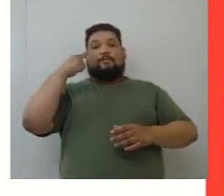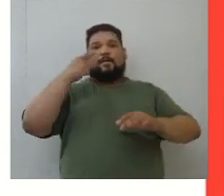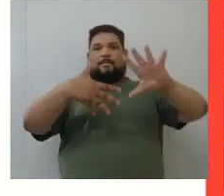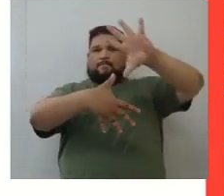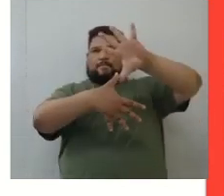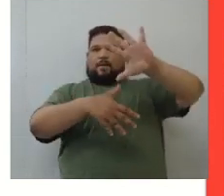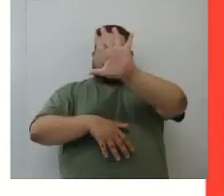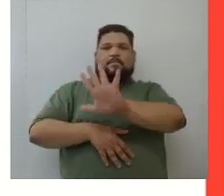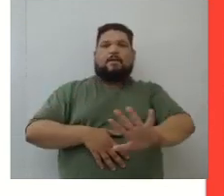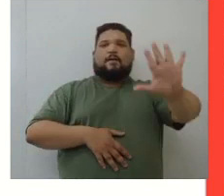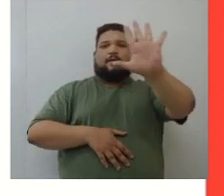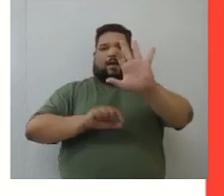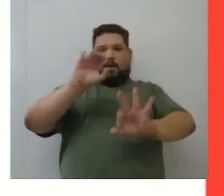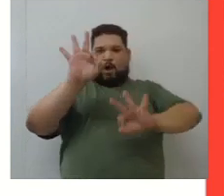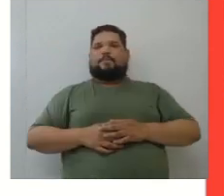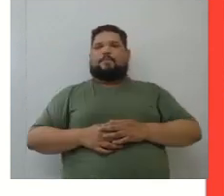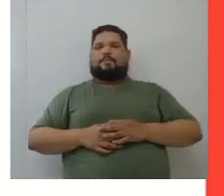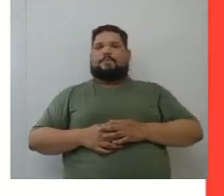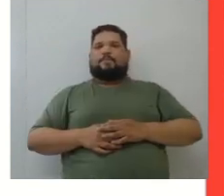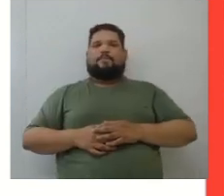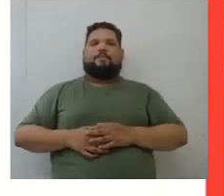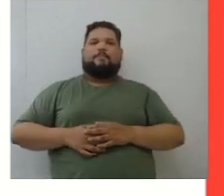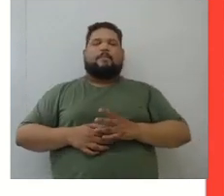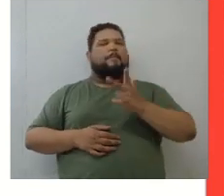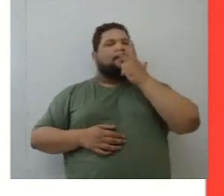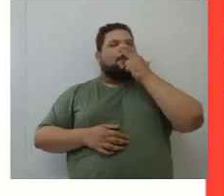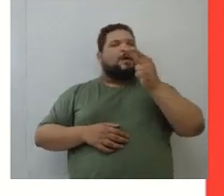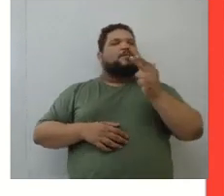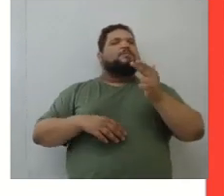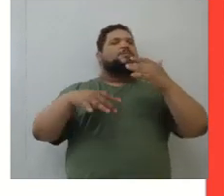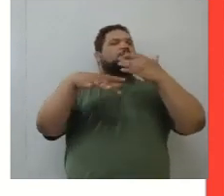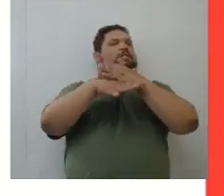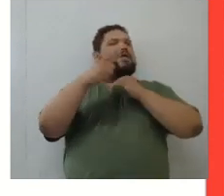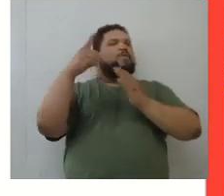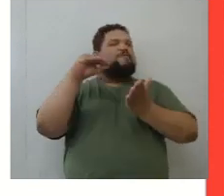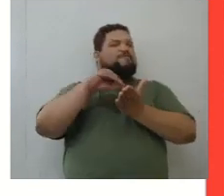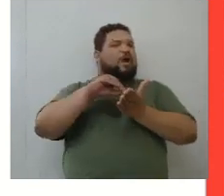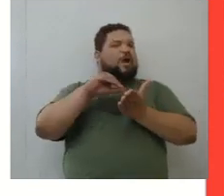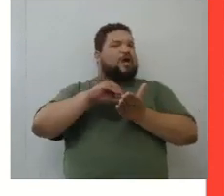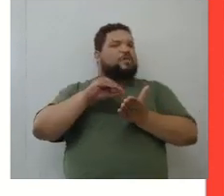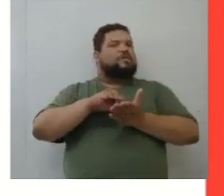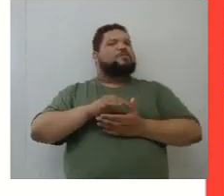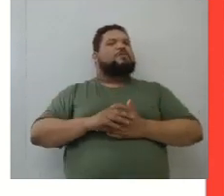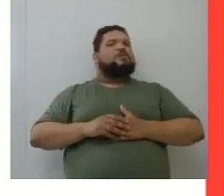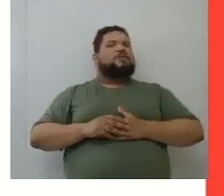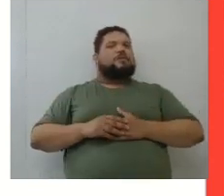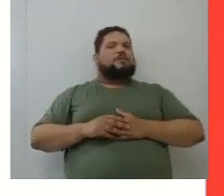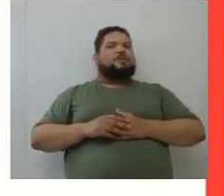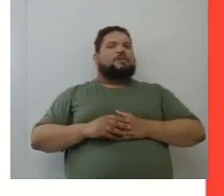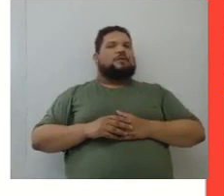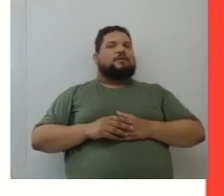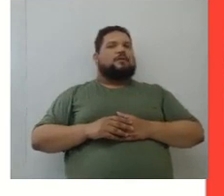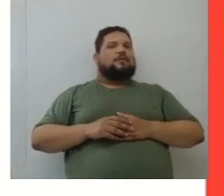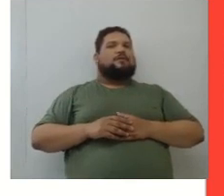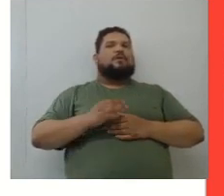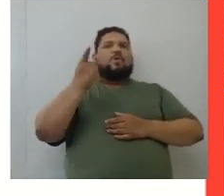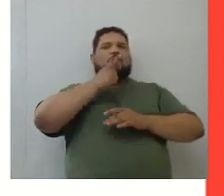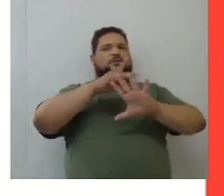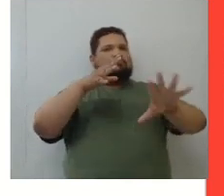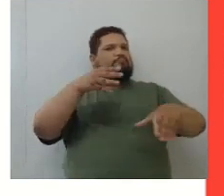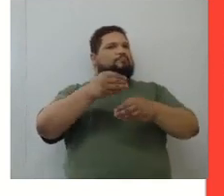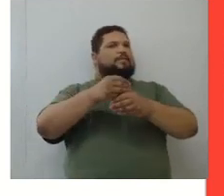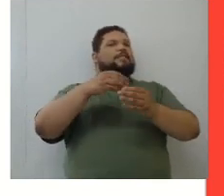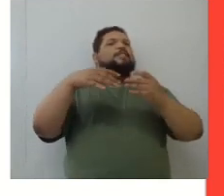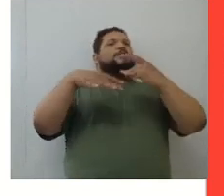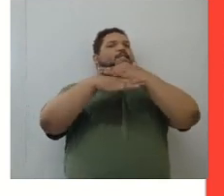região metropolitana do Recife. Ficou faltando uma cidadezinha ali que entrou para a região metropolitana,